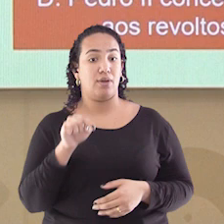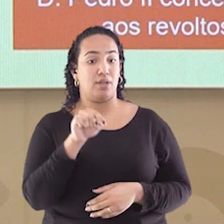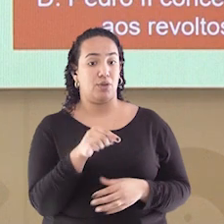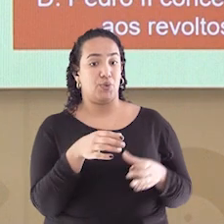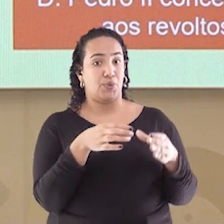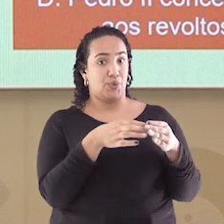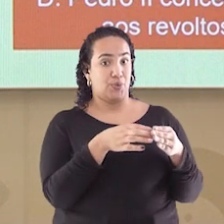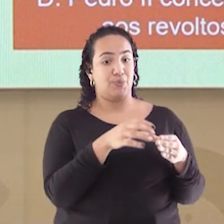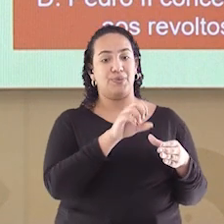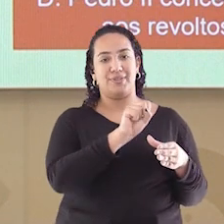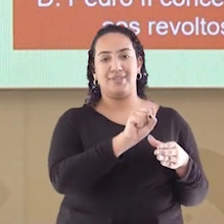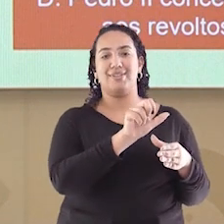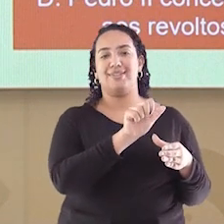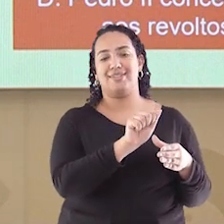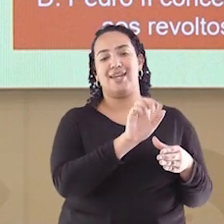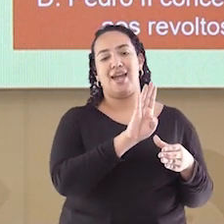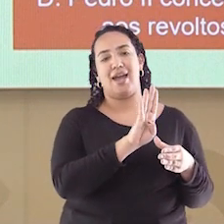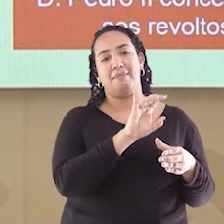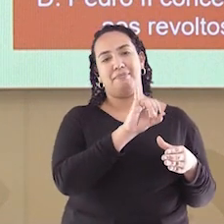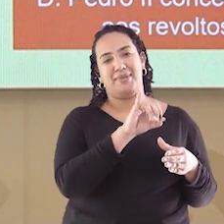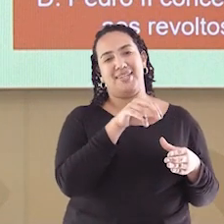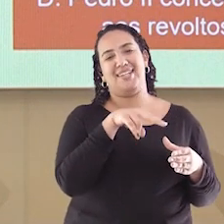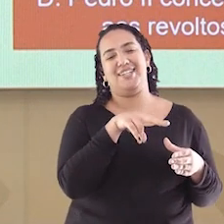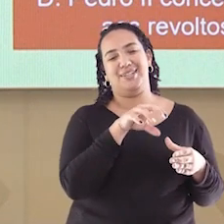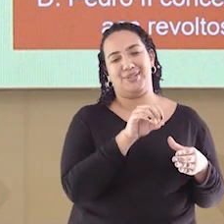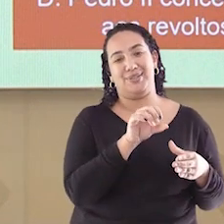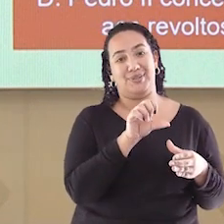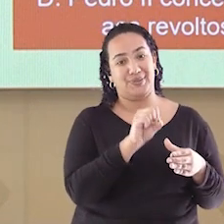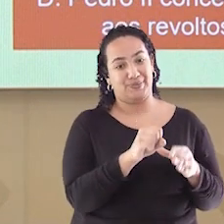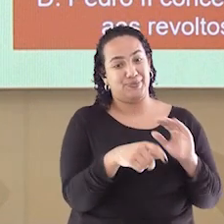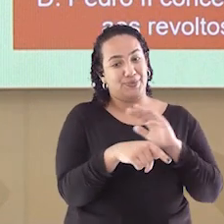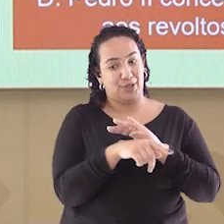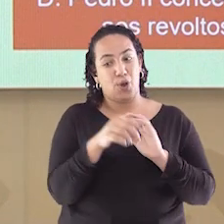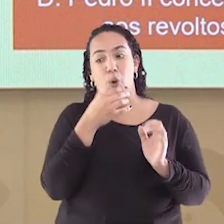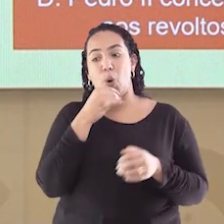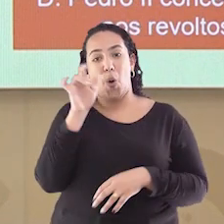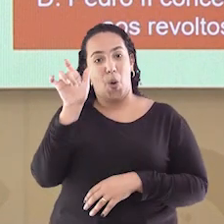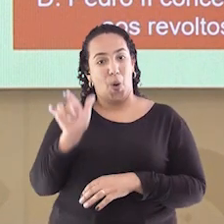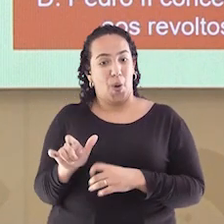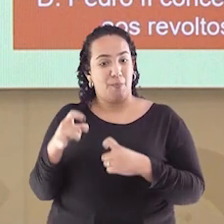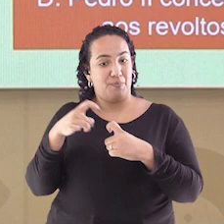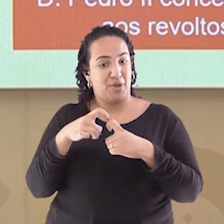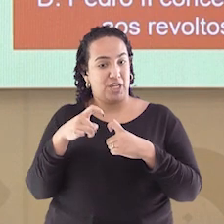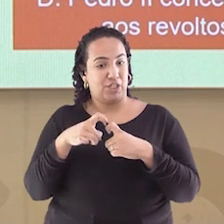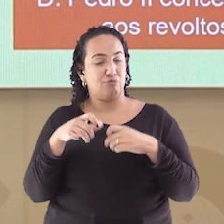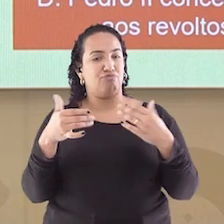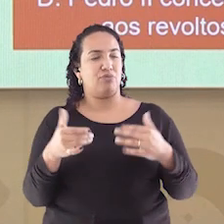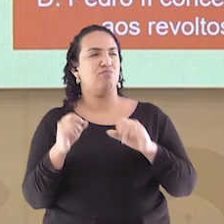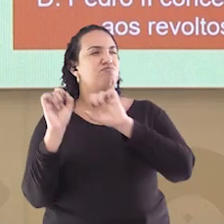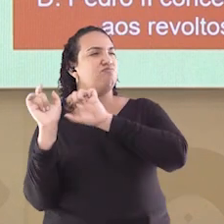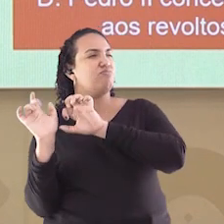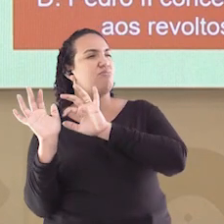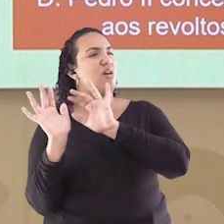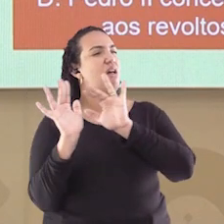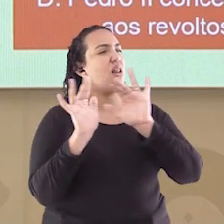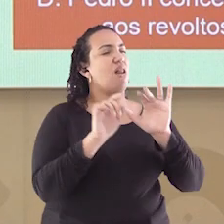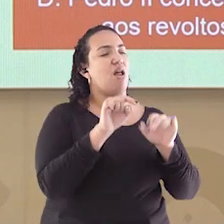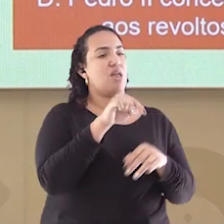que receberam esse nome por conta de Francisco, partiram para a capital Salvador e tomaram o poder